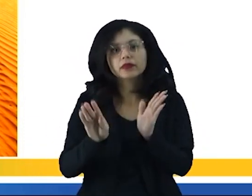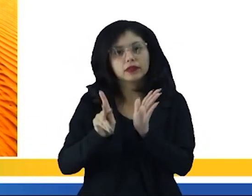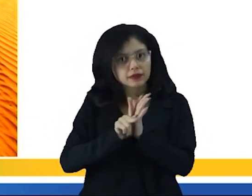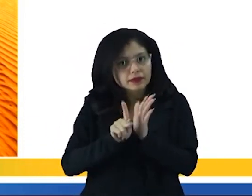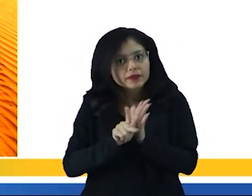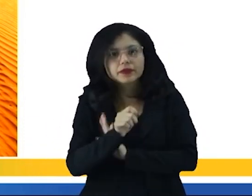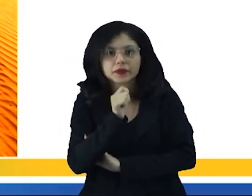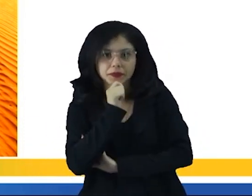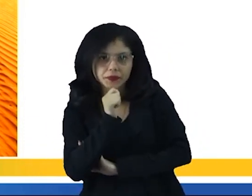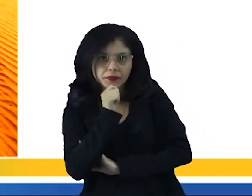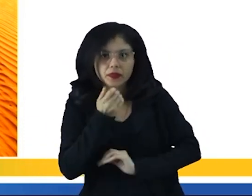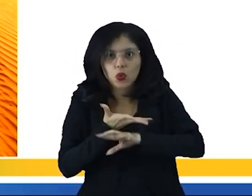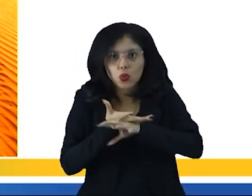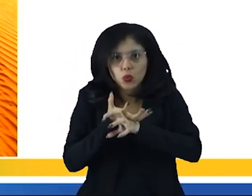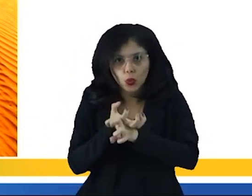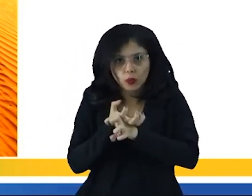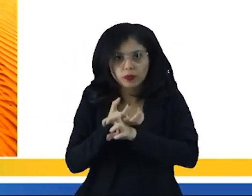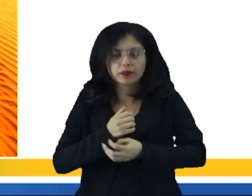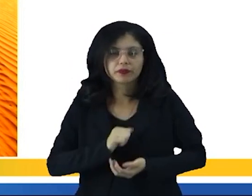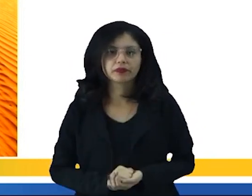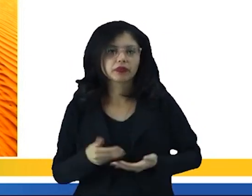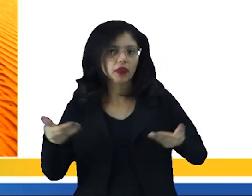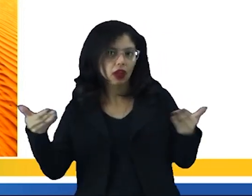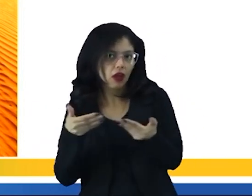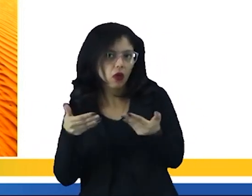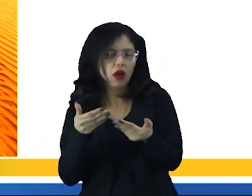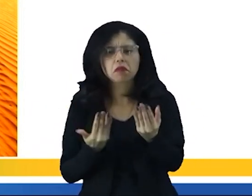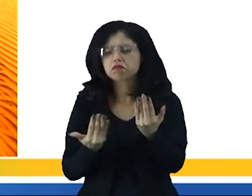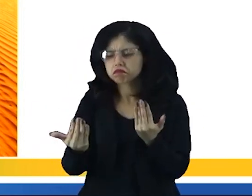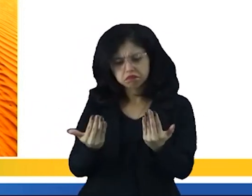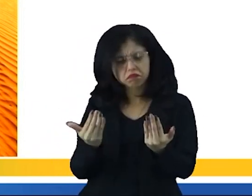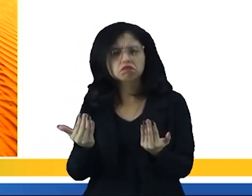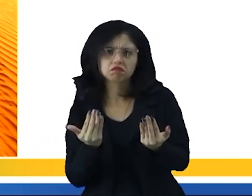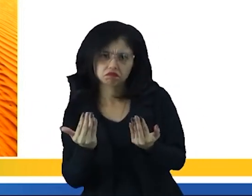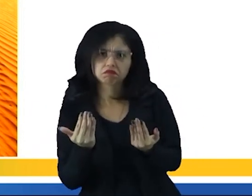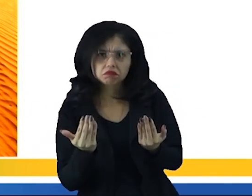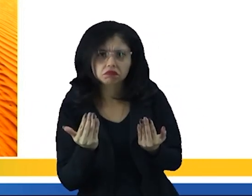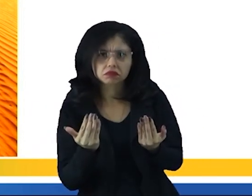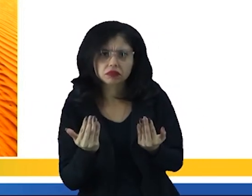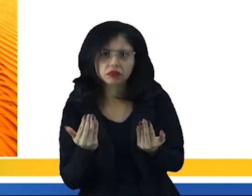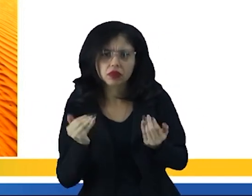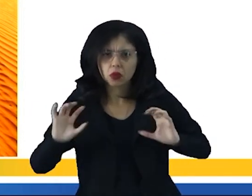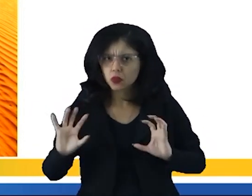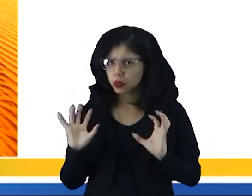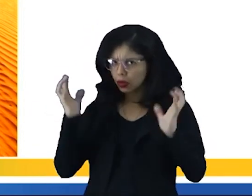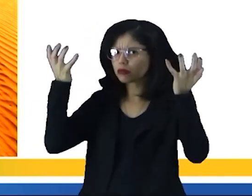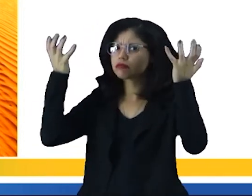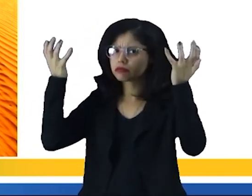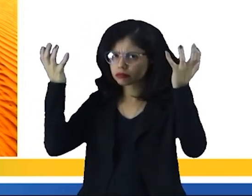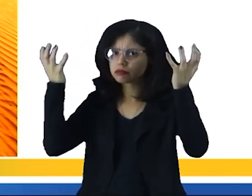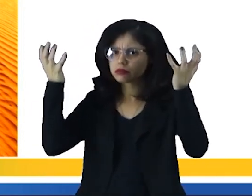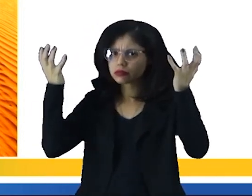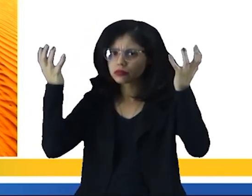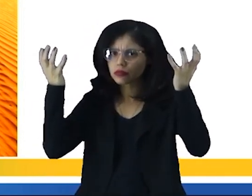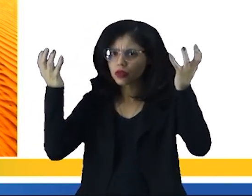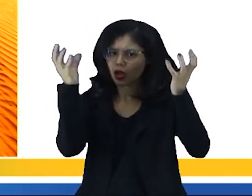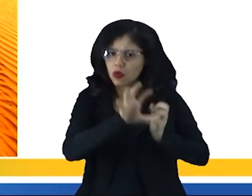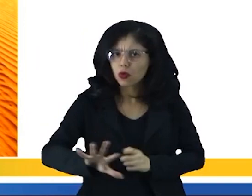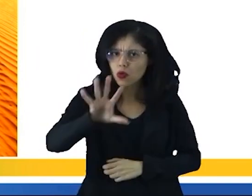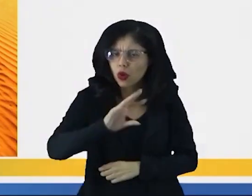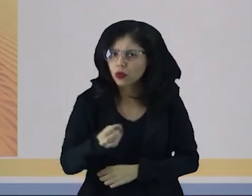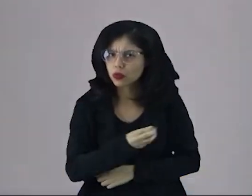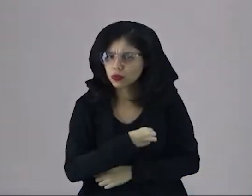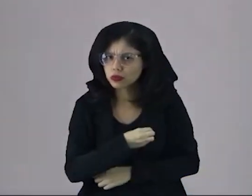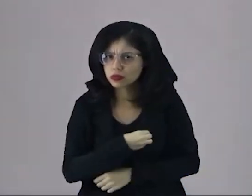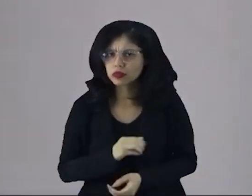regiões de deserto. Agora, qual a relação que há de zonas climáticas com os biomas do mundo?